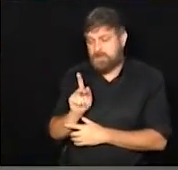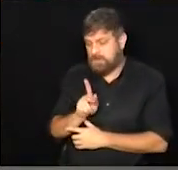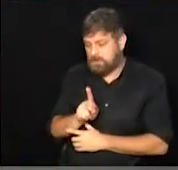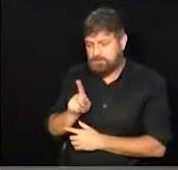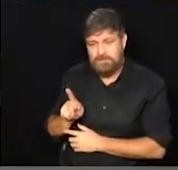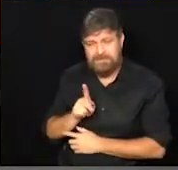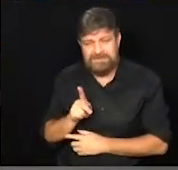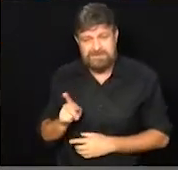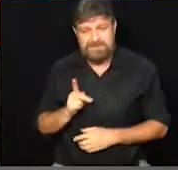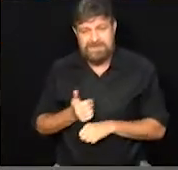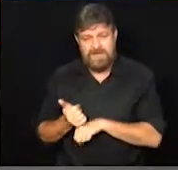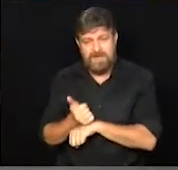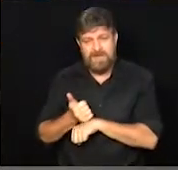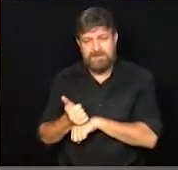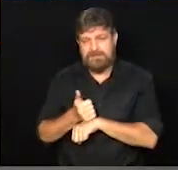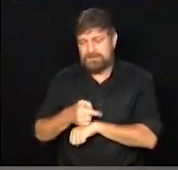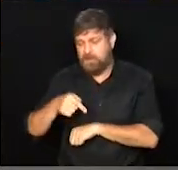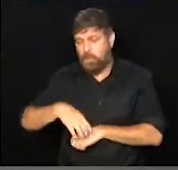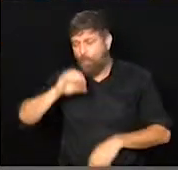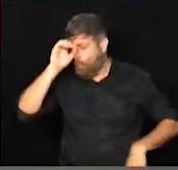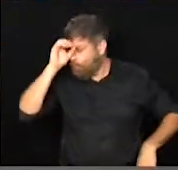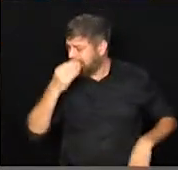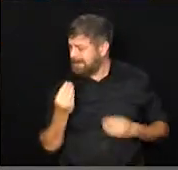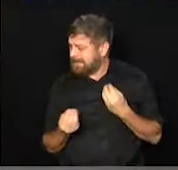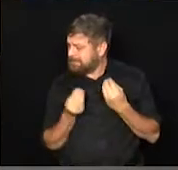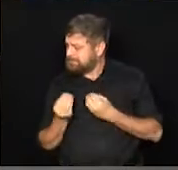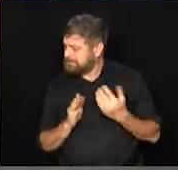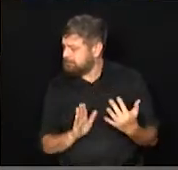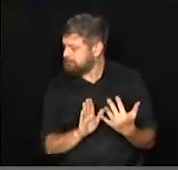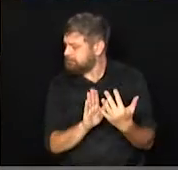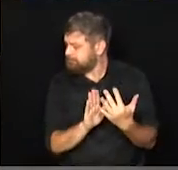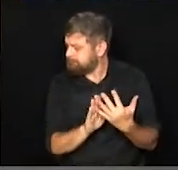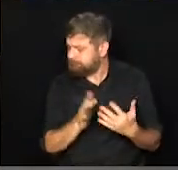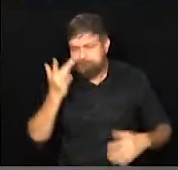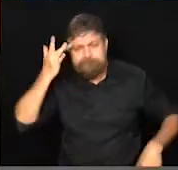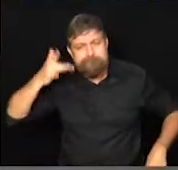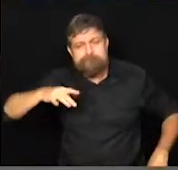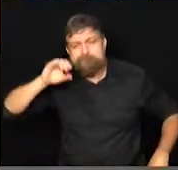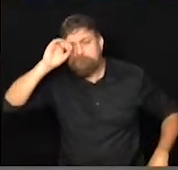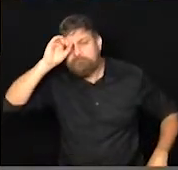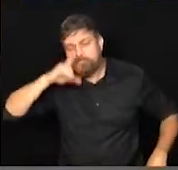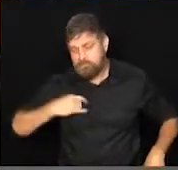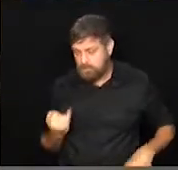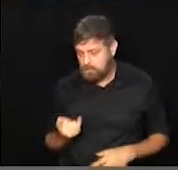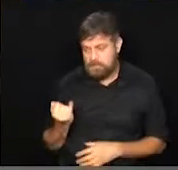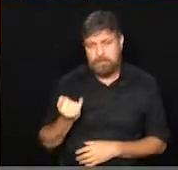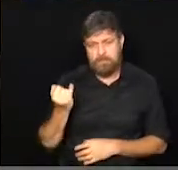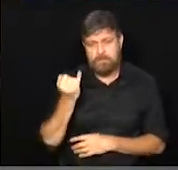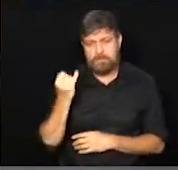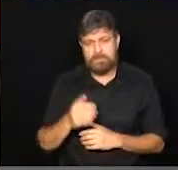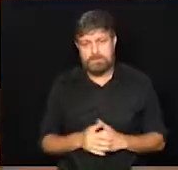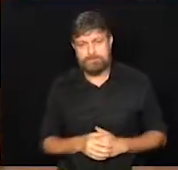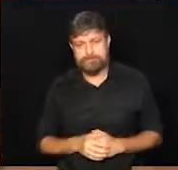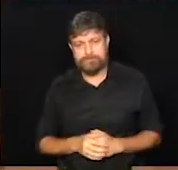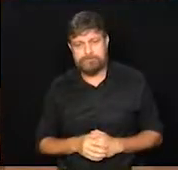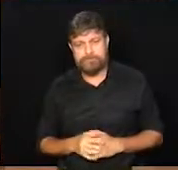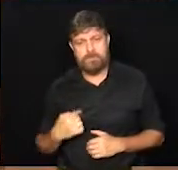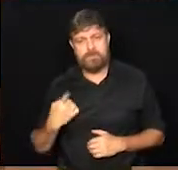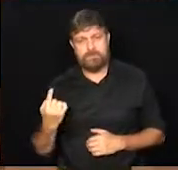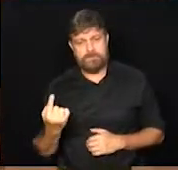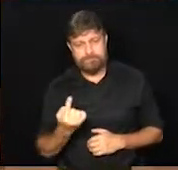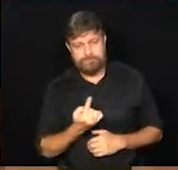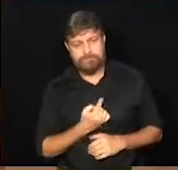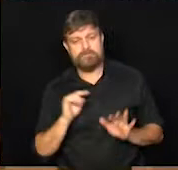professores, os profissionais, não sabem como lidar. Então, acho que essa é uma questão importante. Que a gente